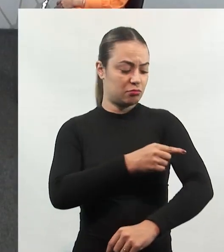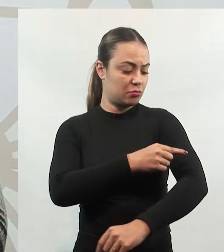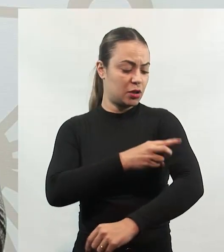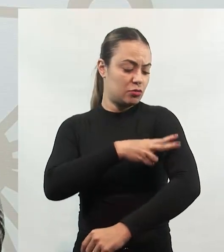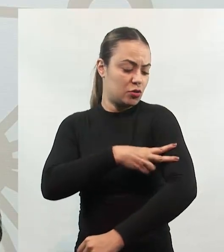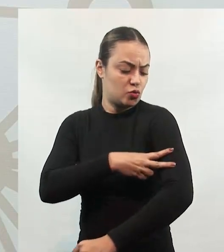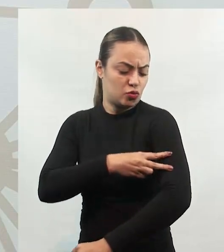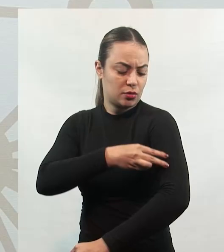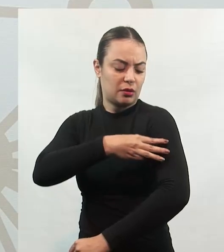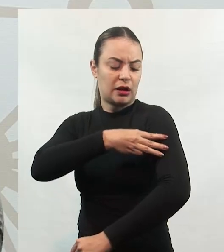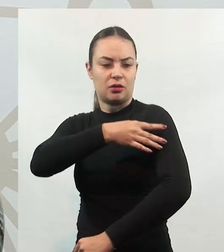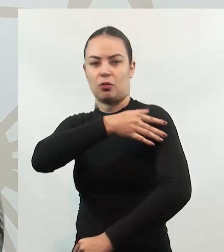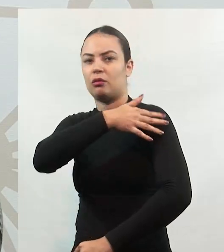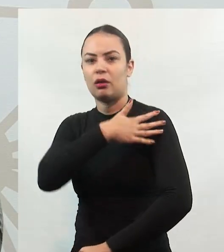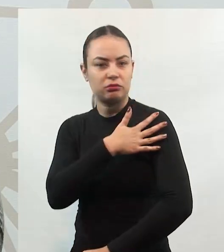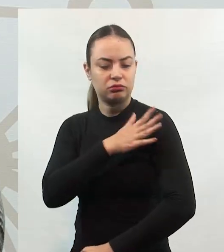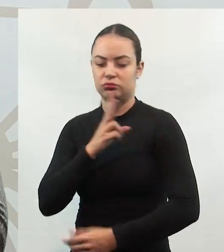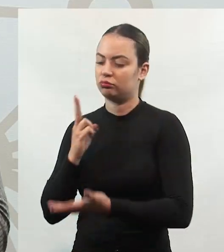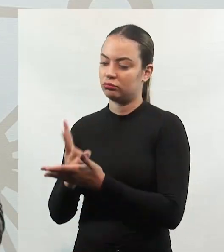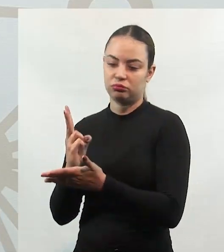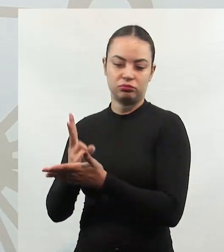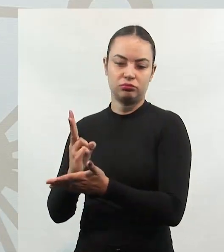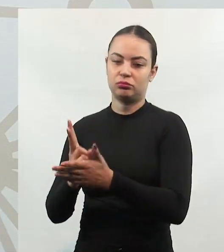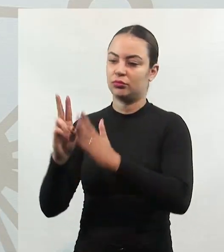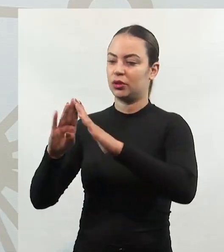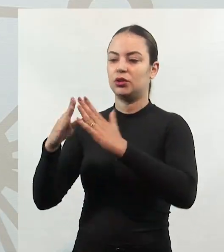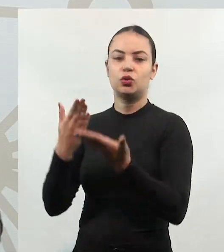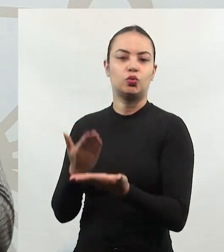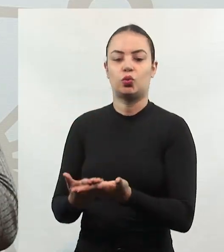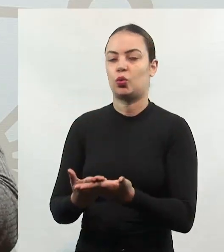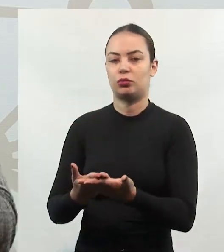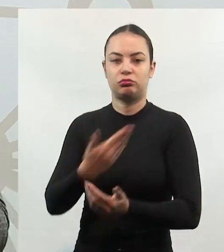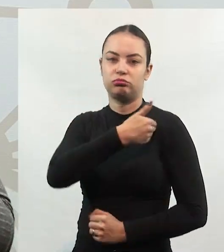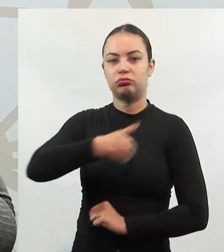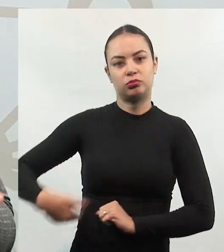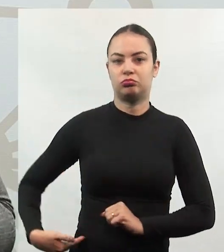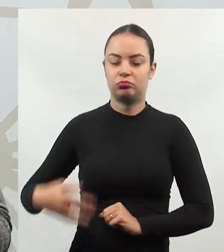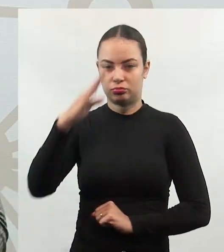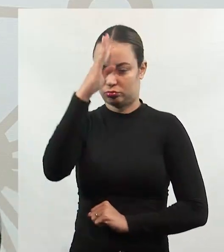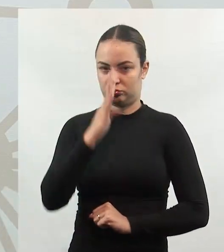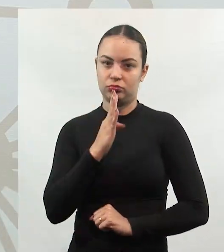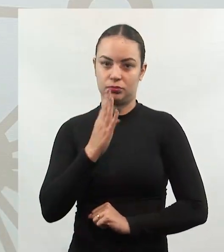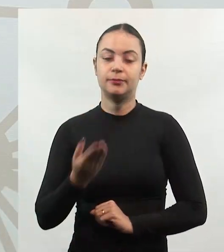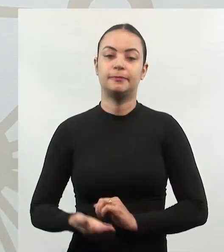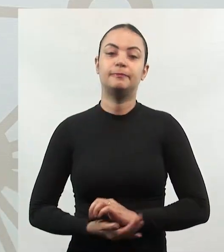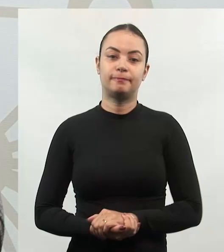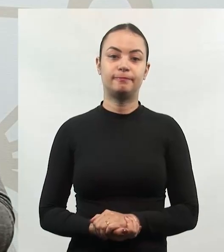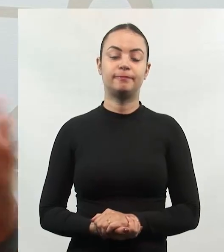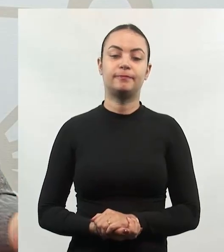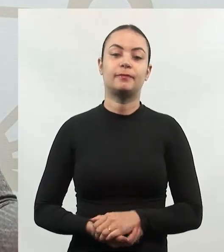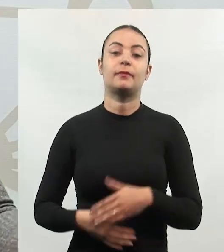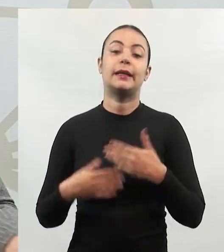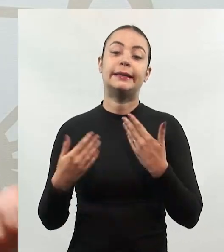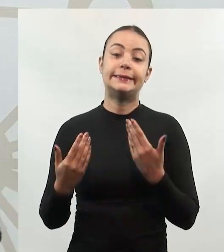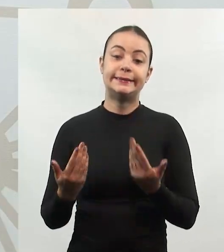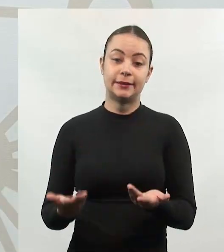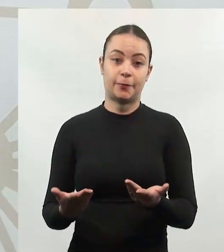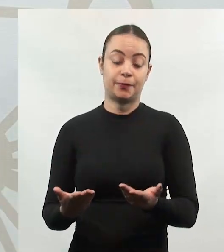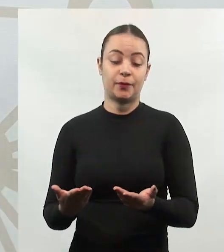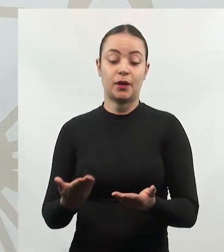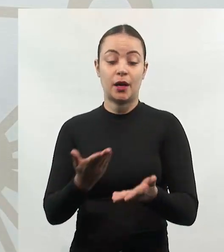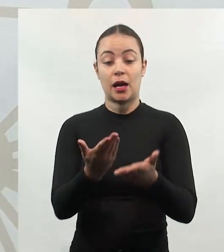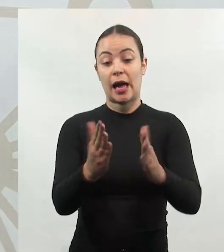onde eu estudava não teria o segundo grau. E o Carmela Dutra era uma referência, né? Escola